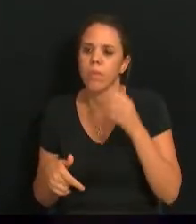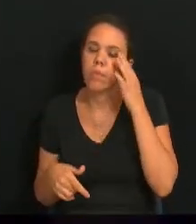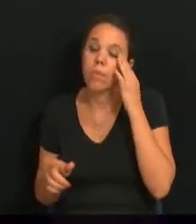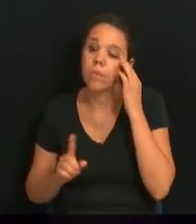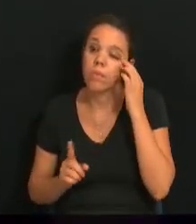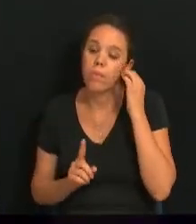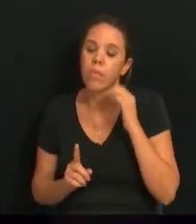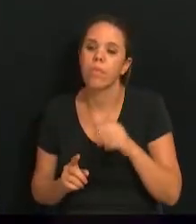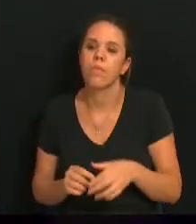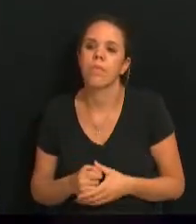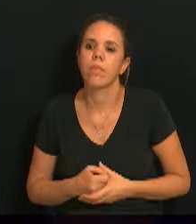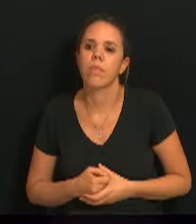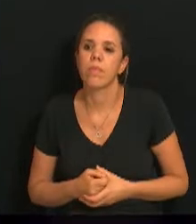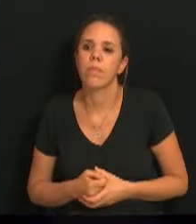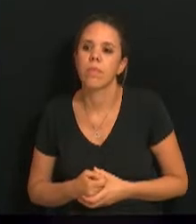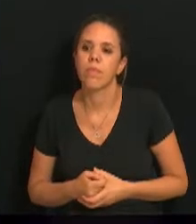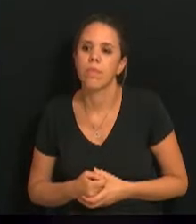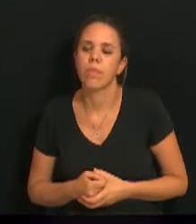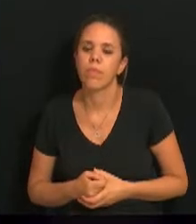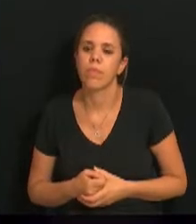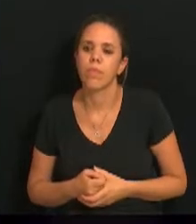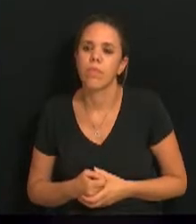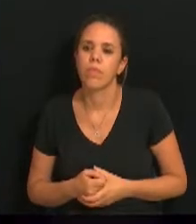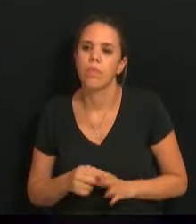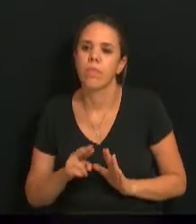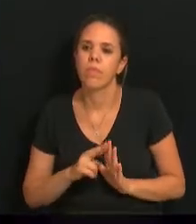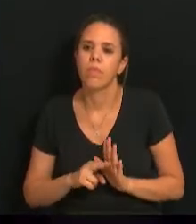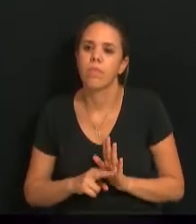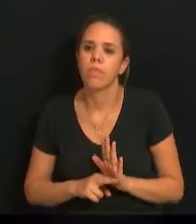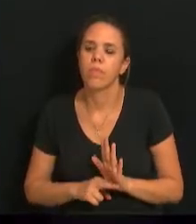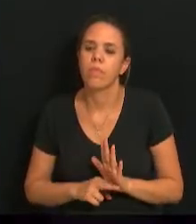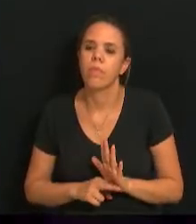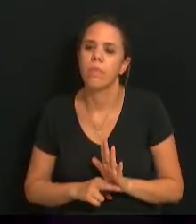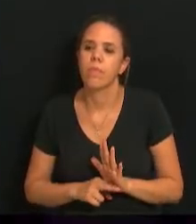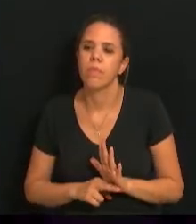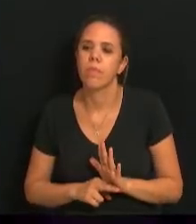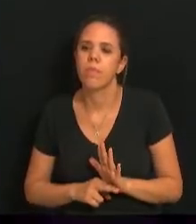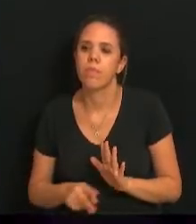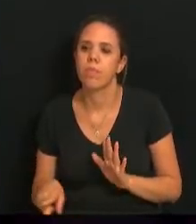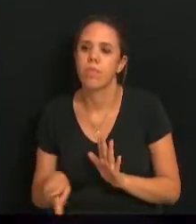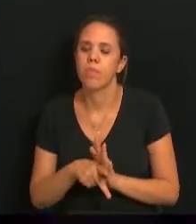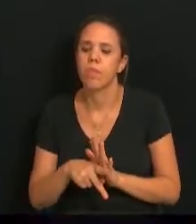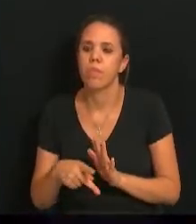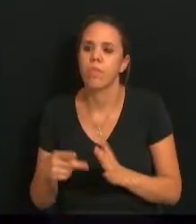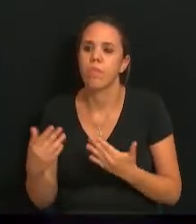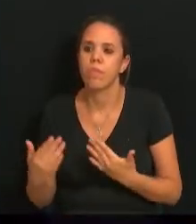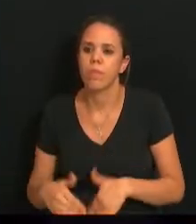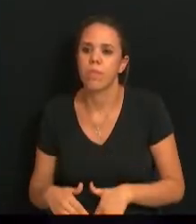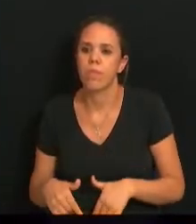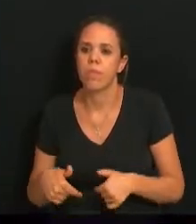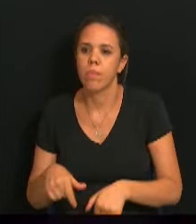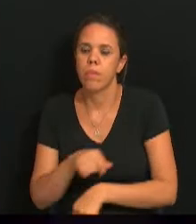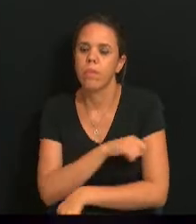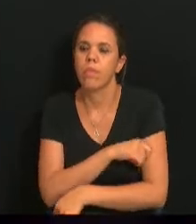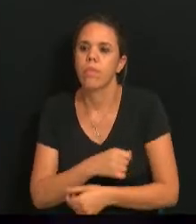que é aferida a partir de critérios mensuráveis, quantificáveis em provas que os alunos desempenham.